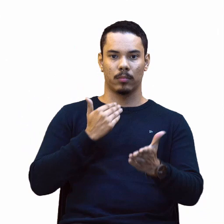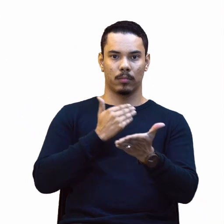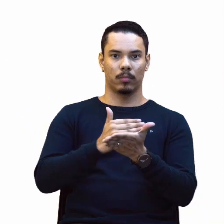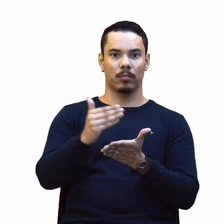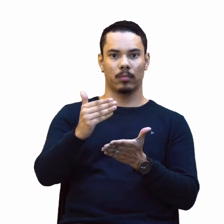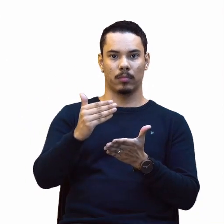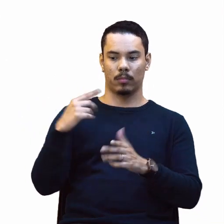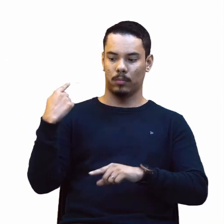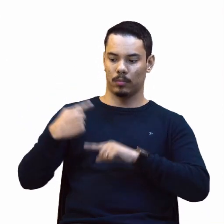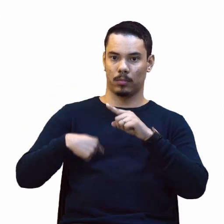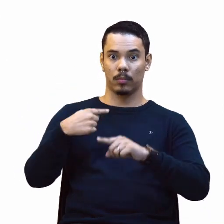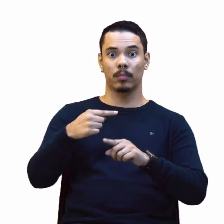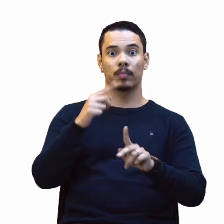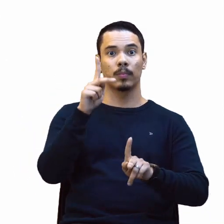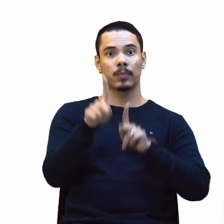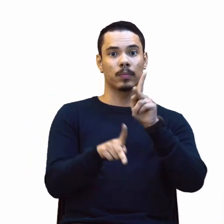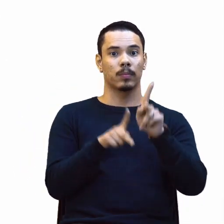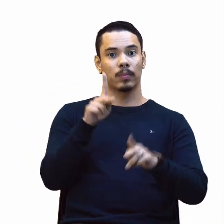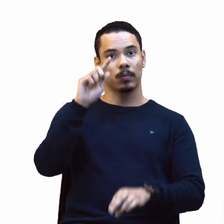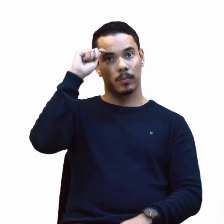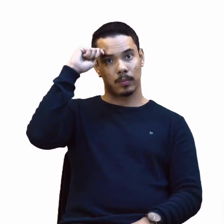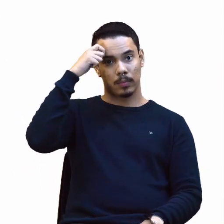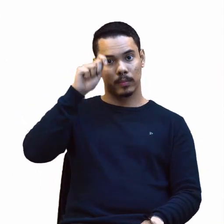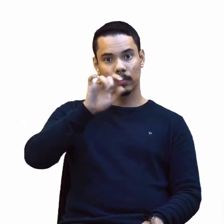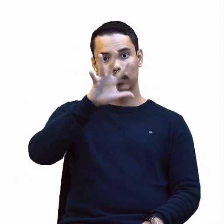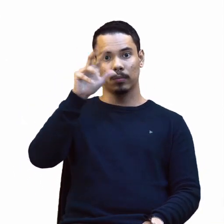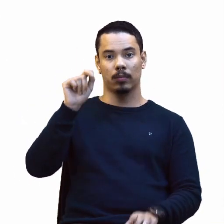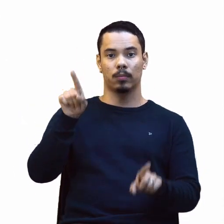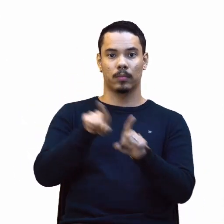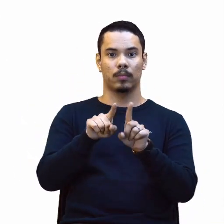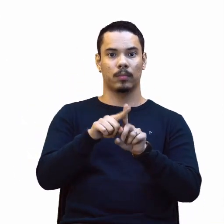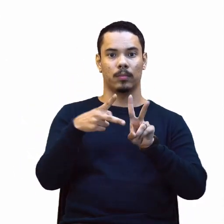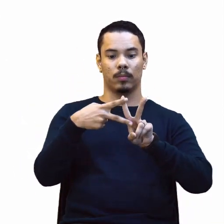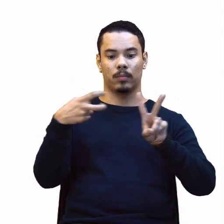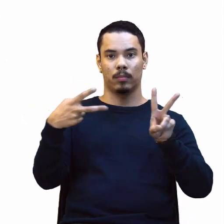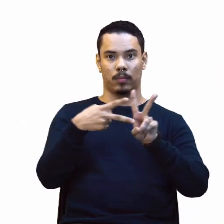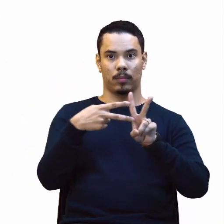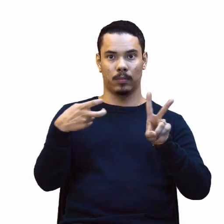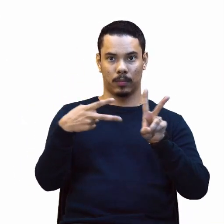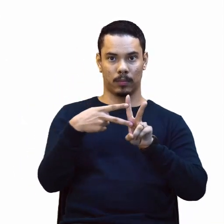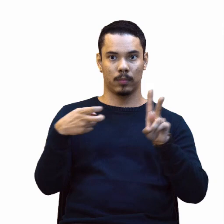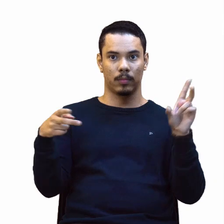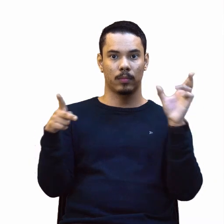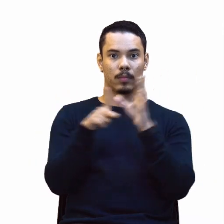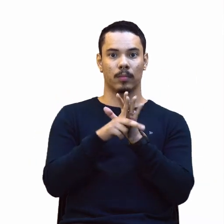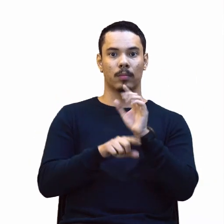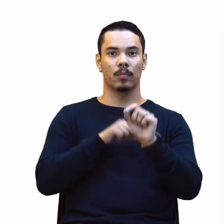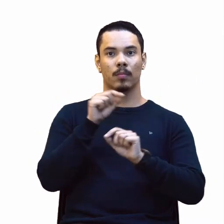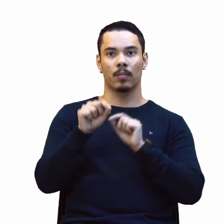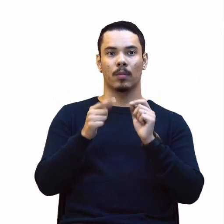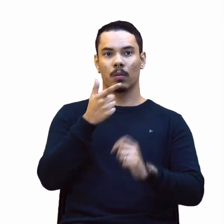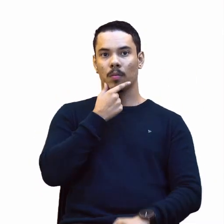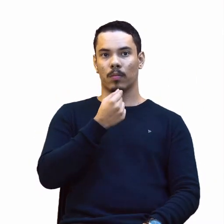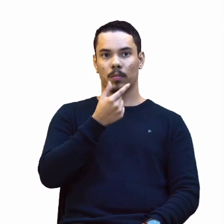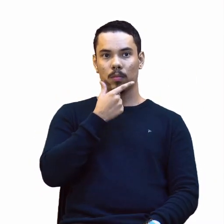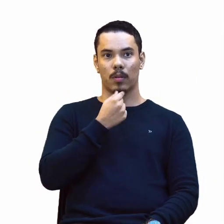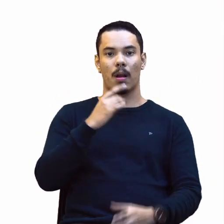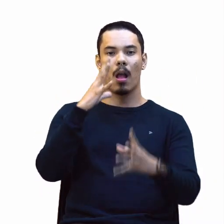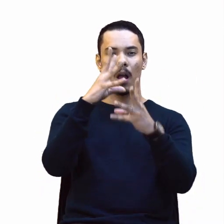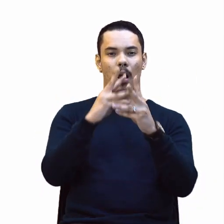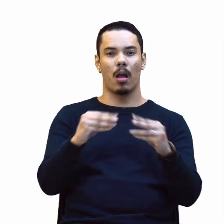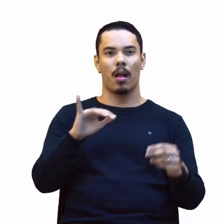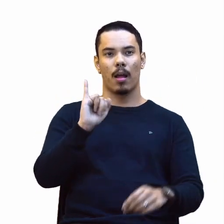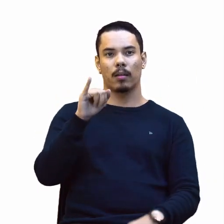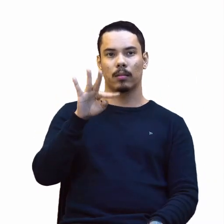Os povos africanos e os povos indígenas consideram a existência do intangível. Vou dizer aqui, ó,